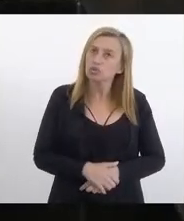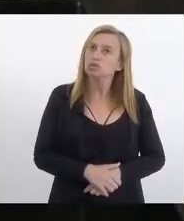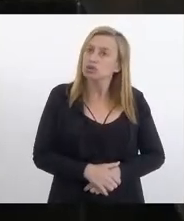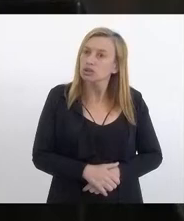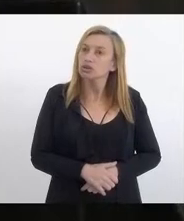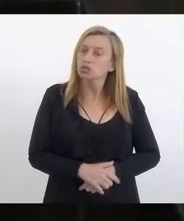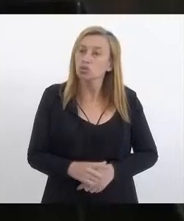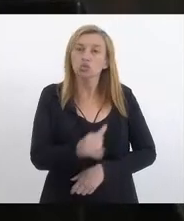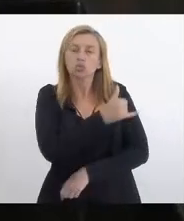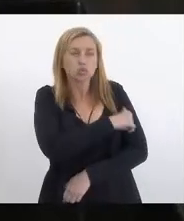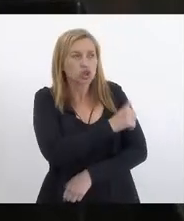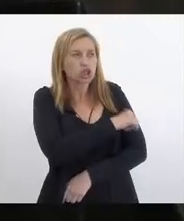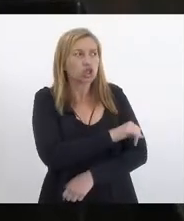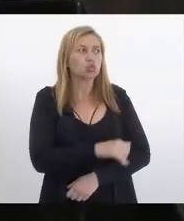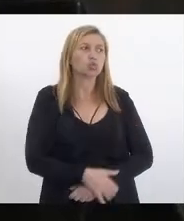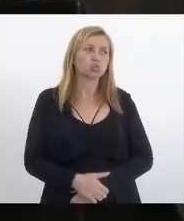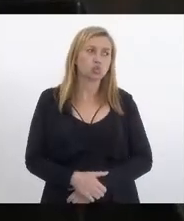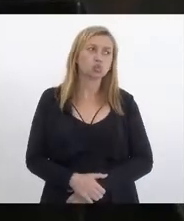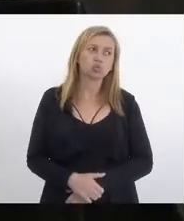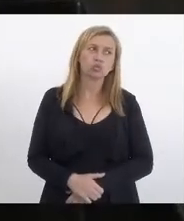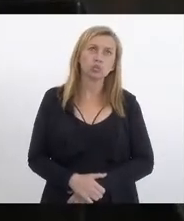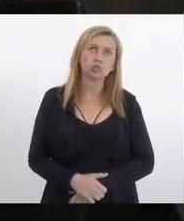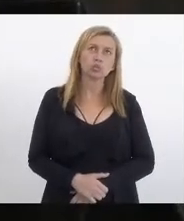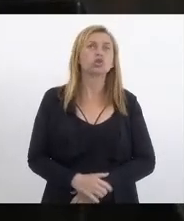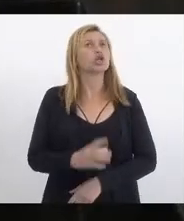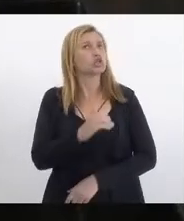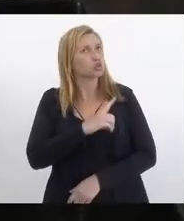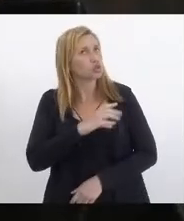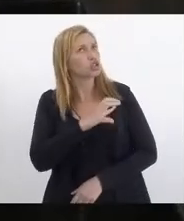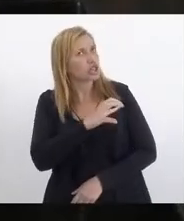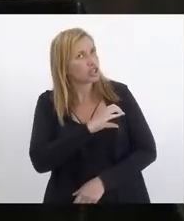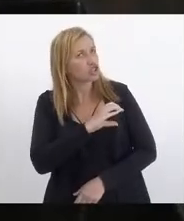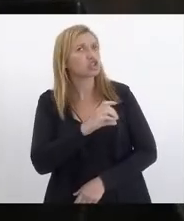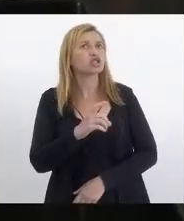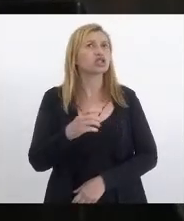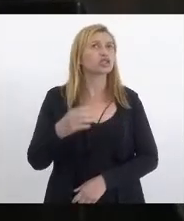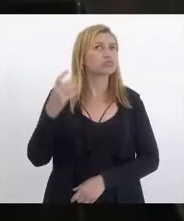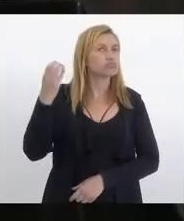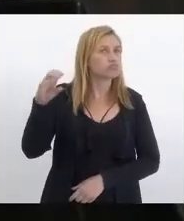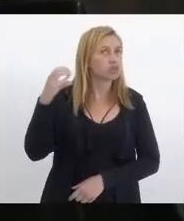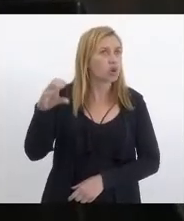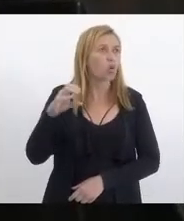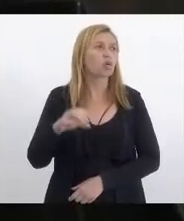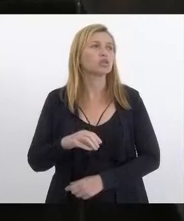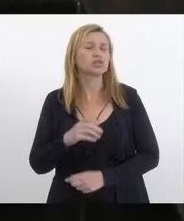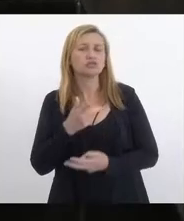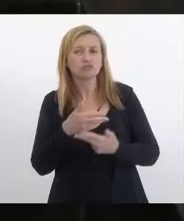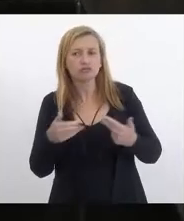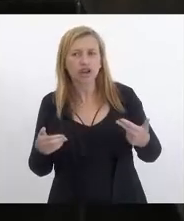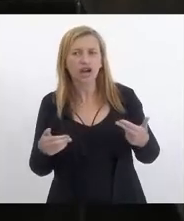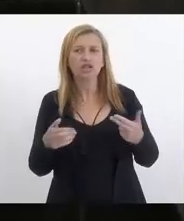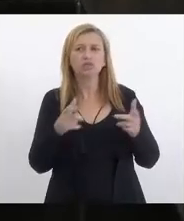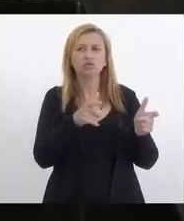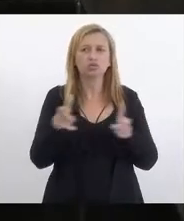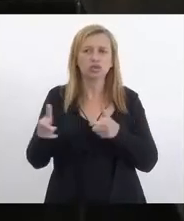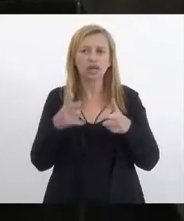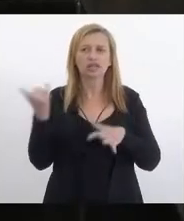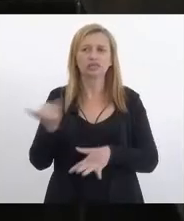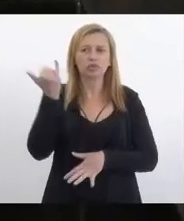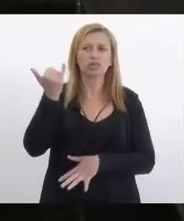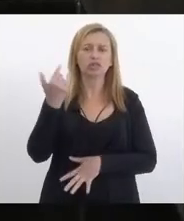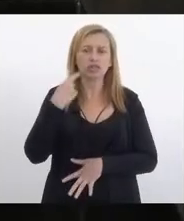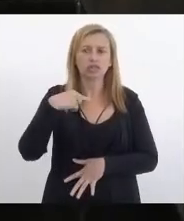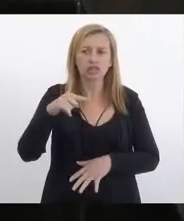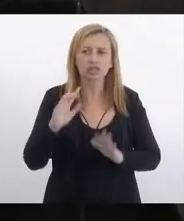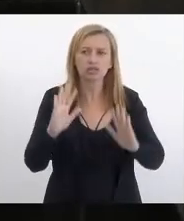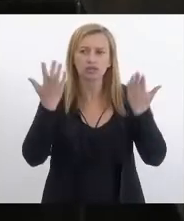estivemos no Rio, em Duque de Caxias, em Terói, várias agendas importantes,